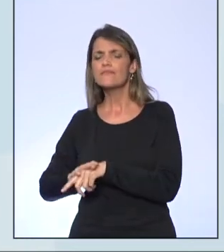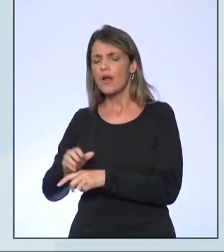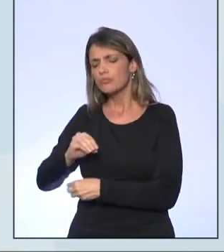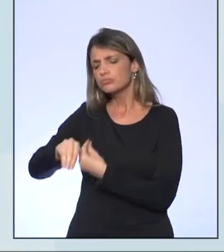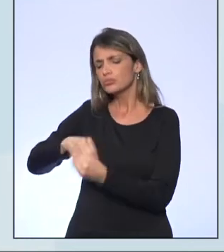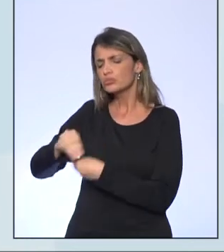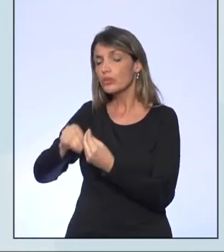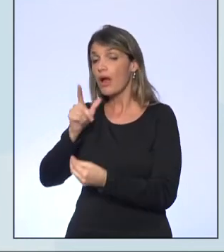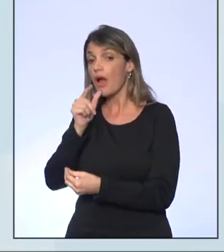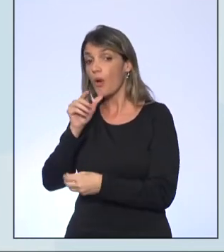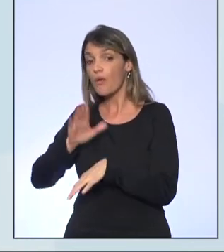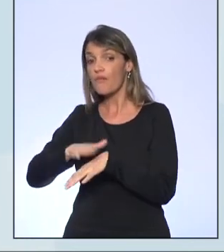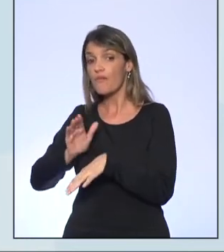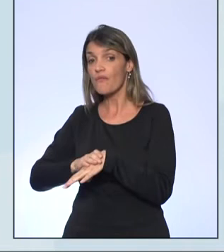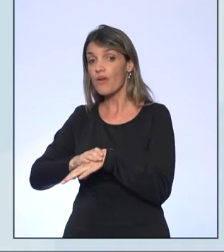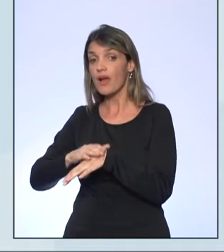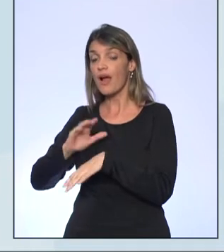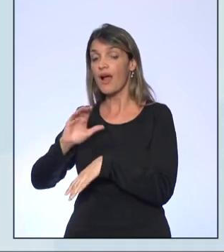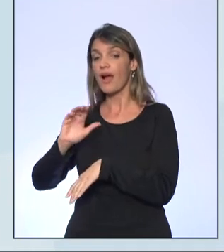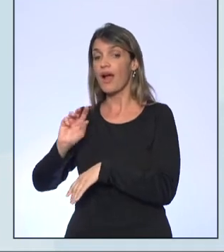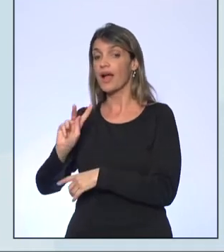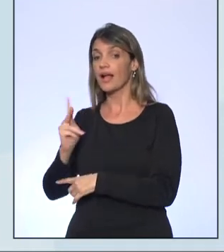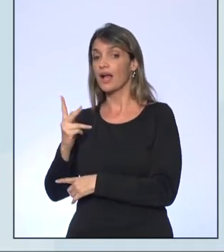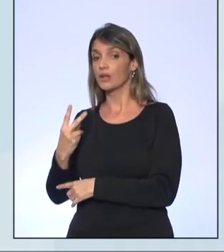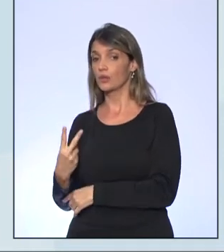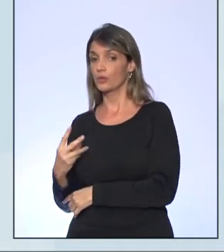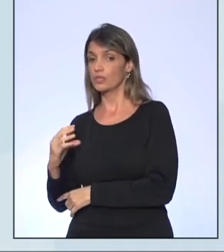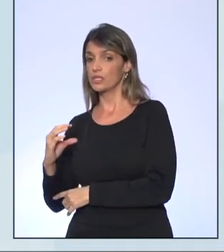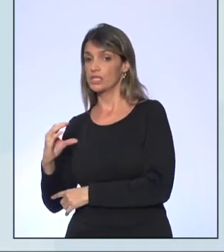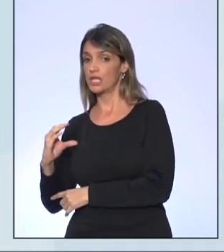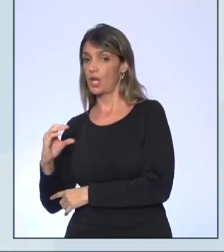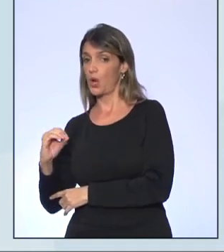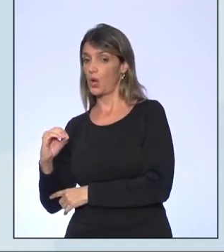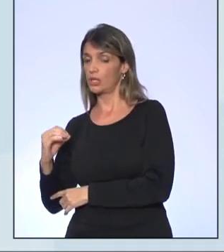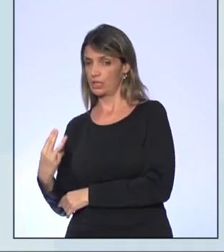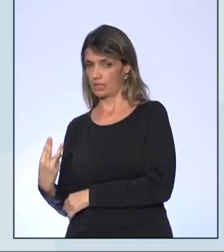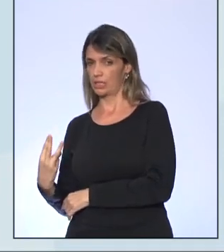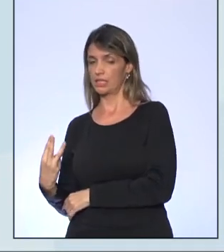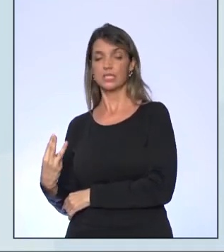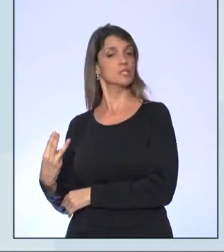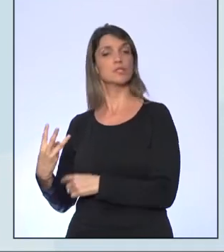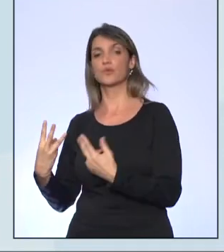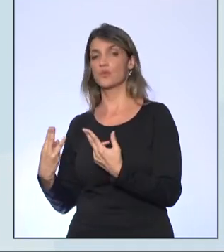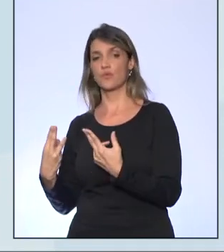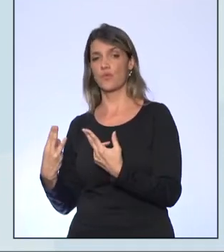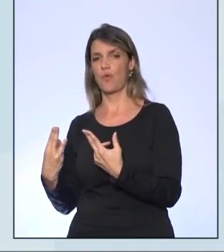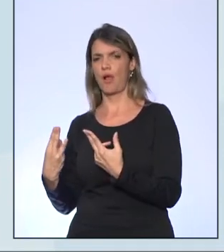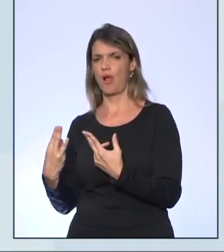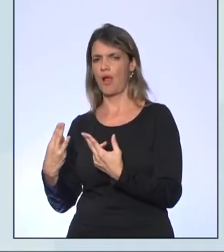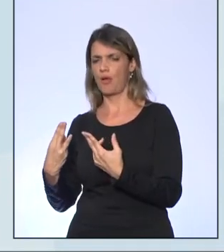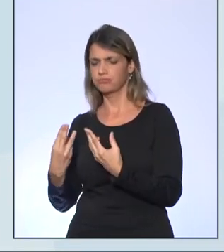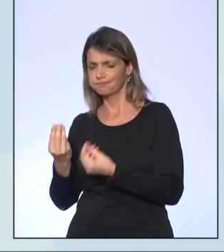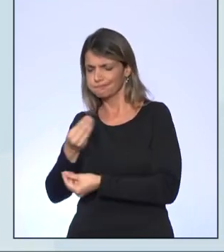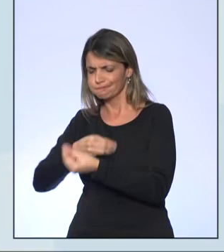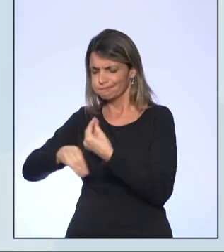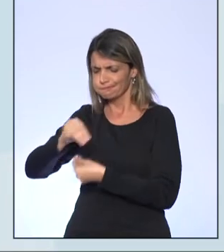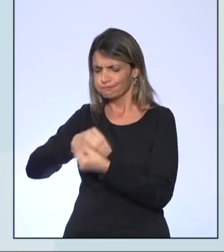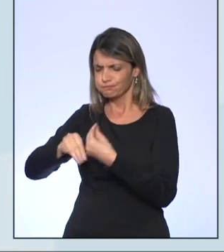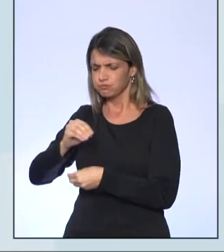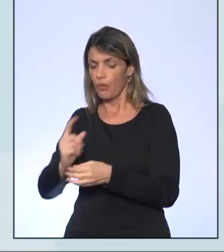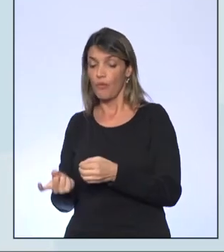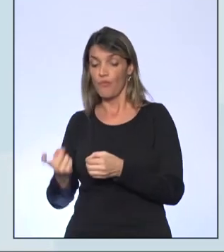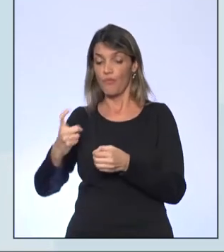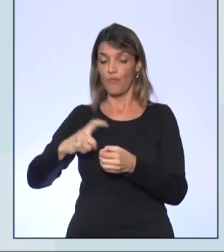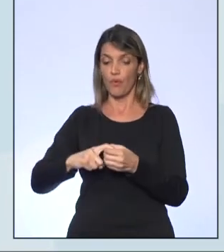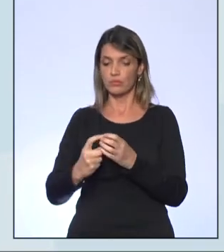ele forma o ácido carbônico lá, que é o nosso H2CO3. Do mesmo jeito que esse ácido, ele reage entre si e volta a ser o